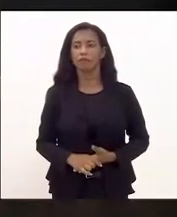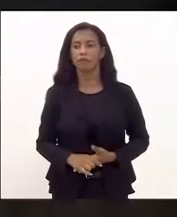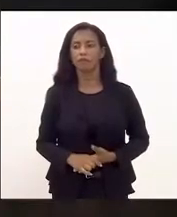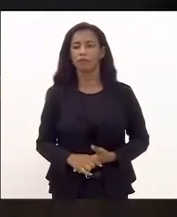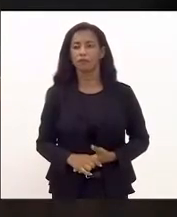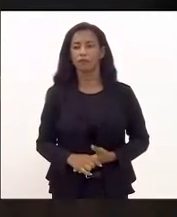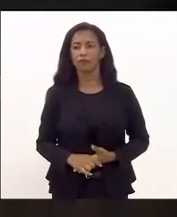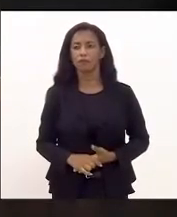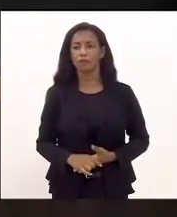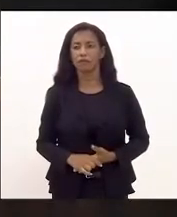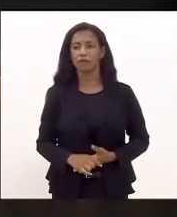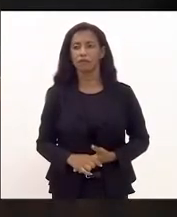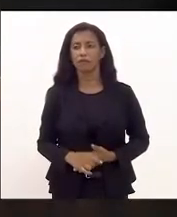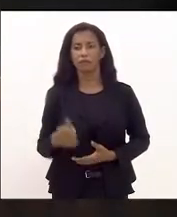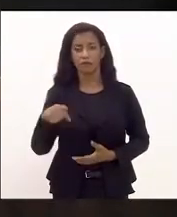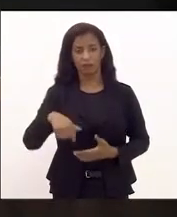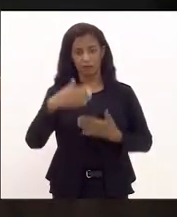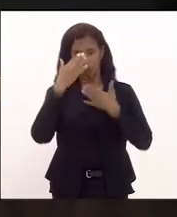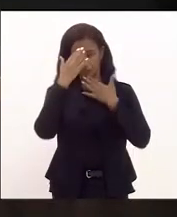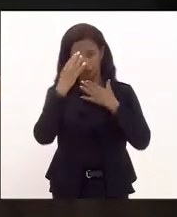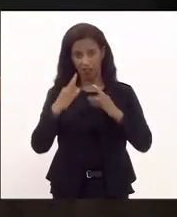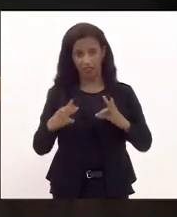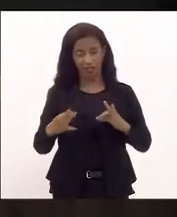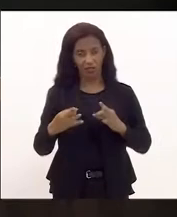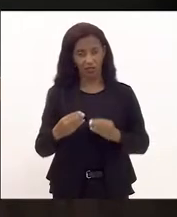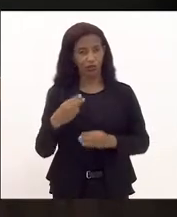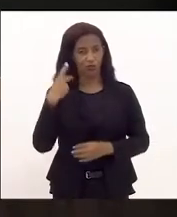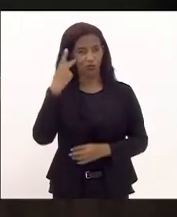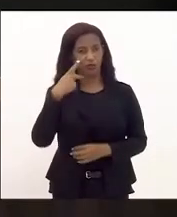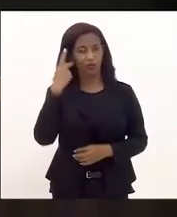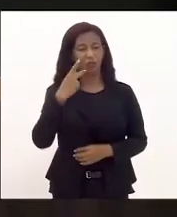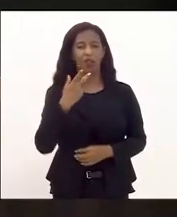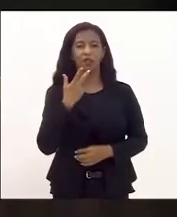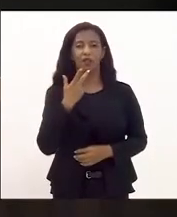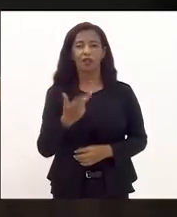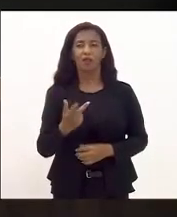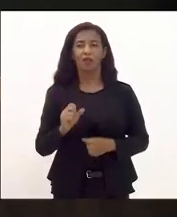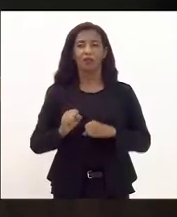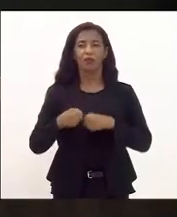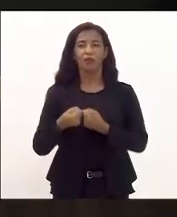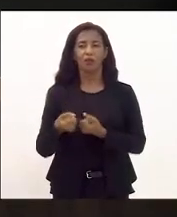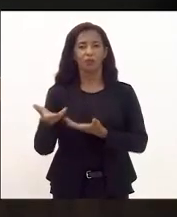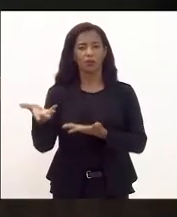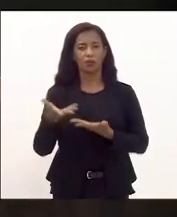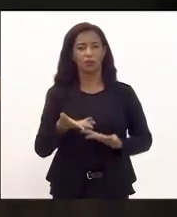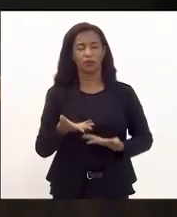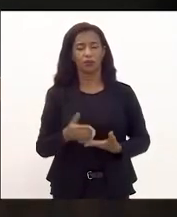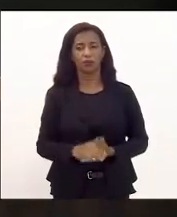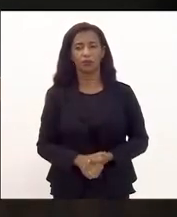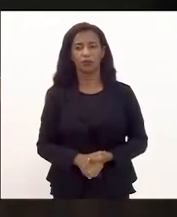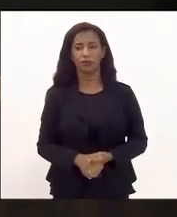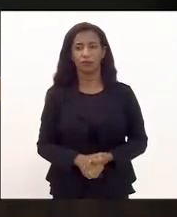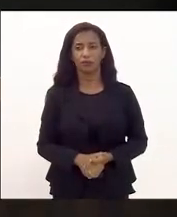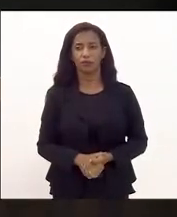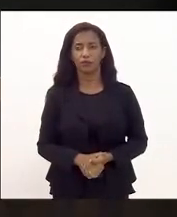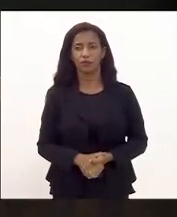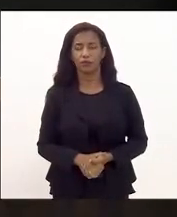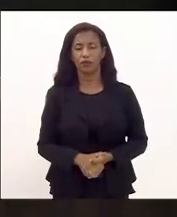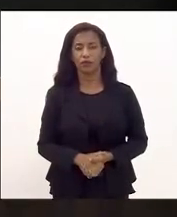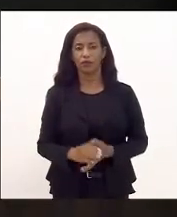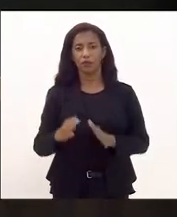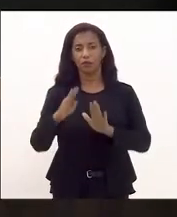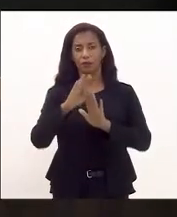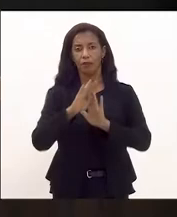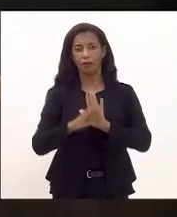e nesse agradecimento a todos os parlamentares e fazer e reforçar esse convite, concedendo pela